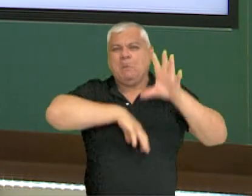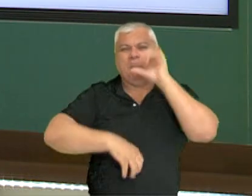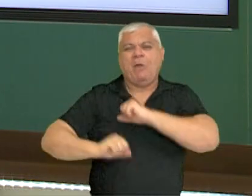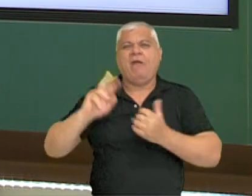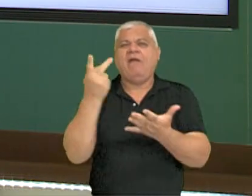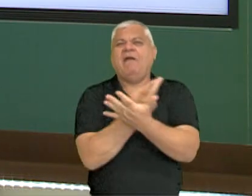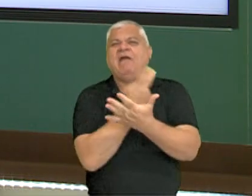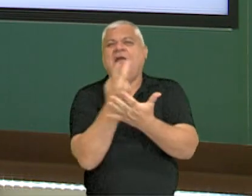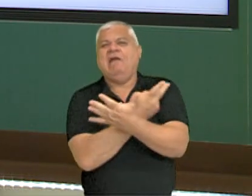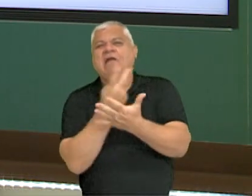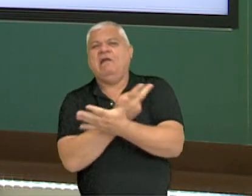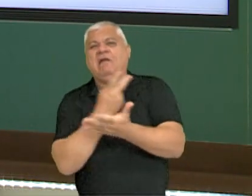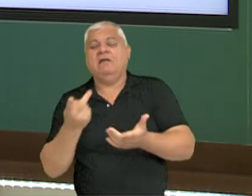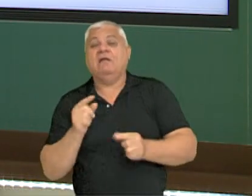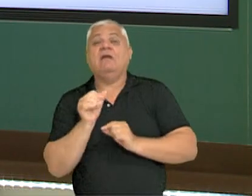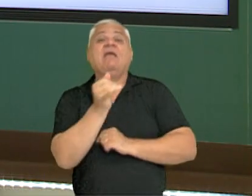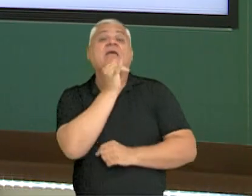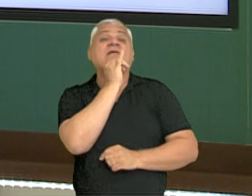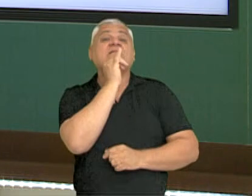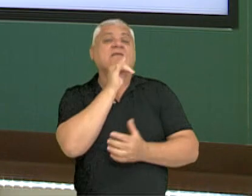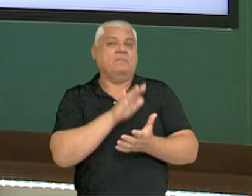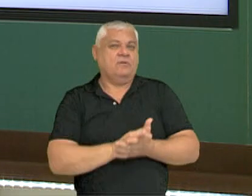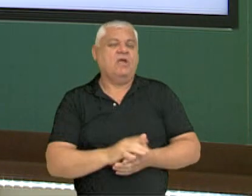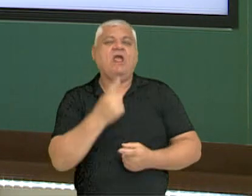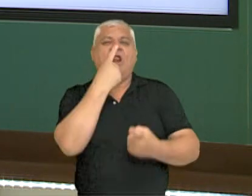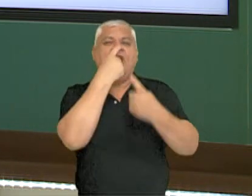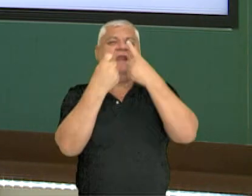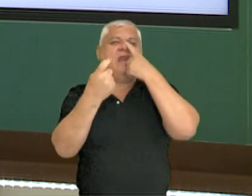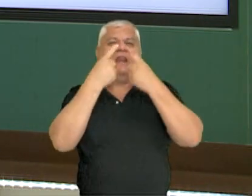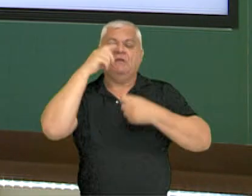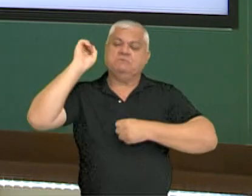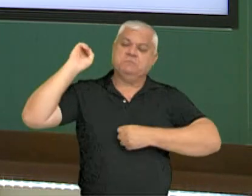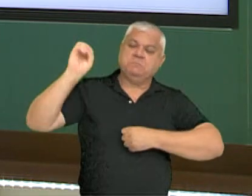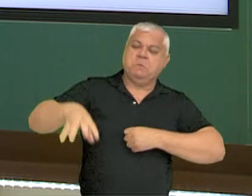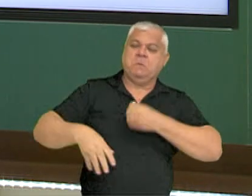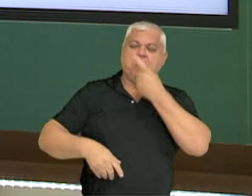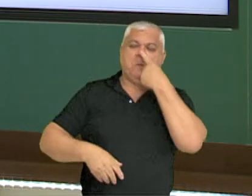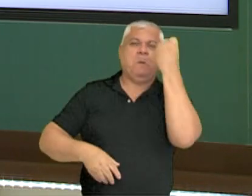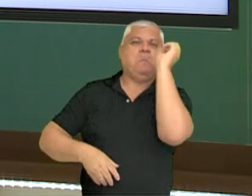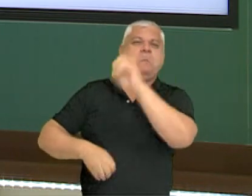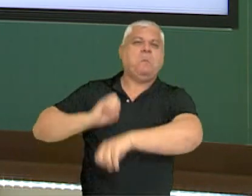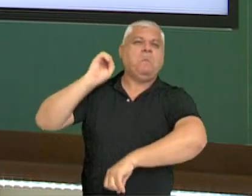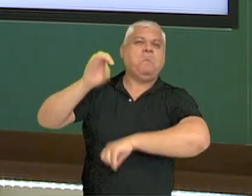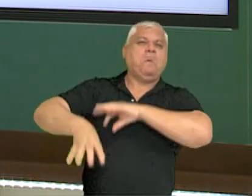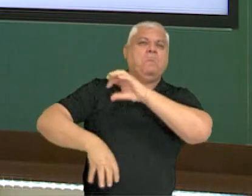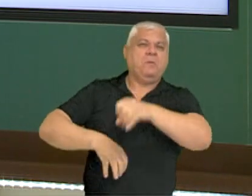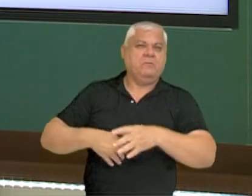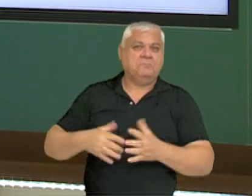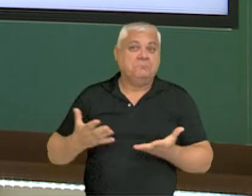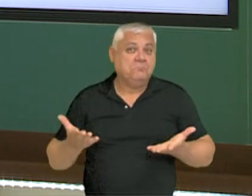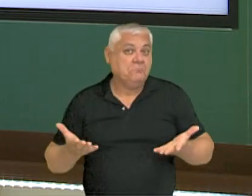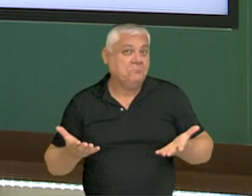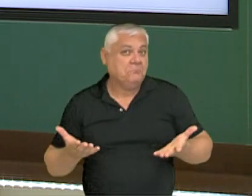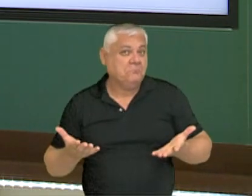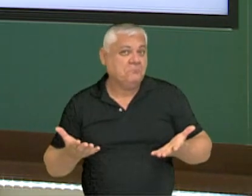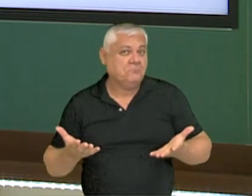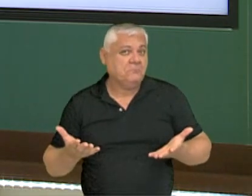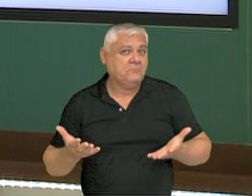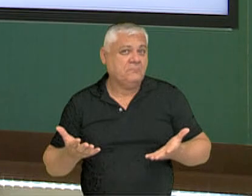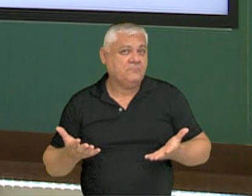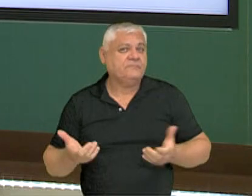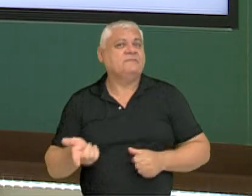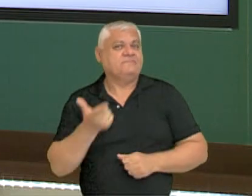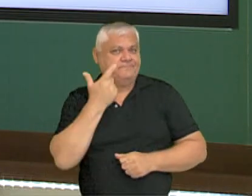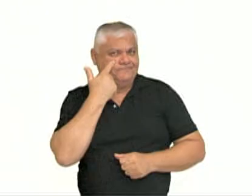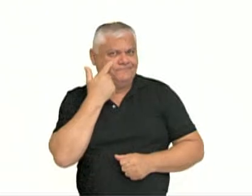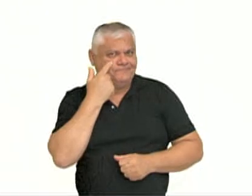erradas? Por exemplo, jogar lixo onde não deve, certo? Vamos ver,